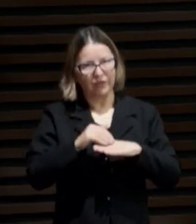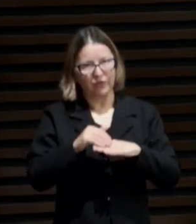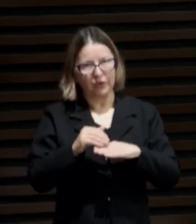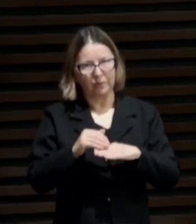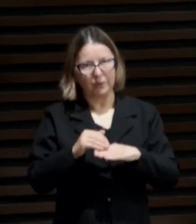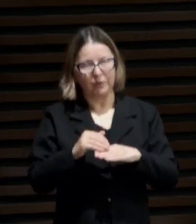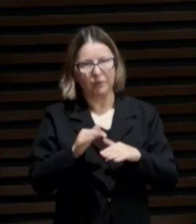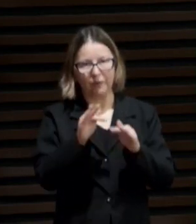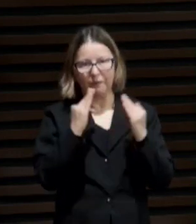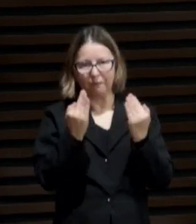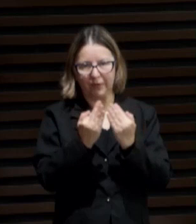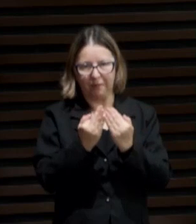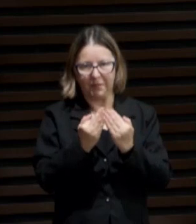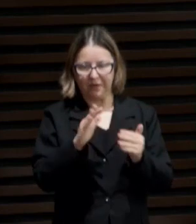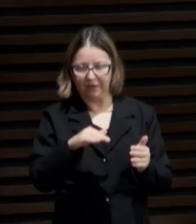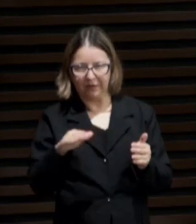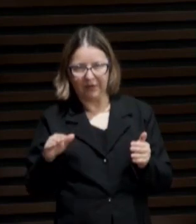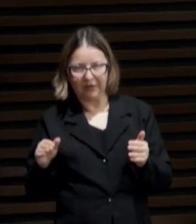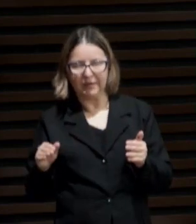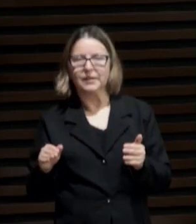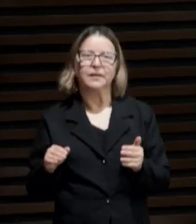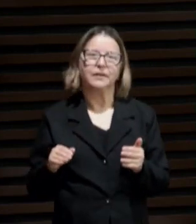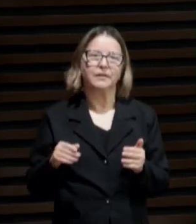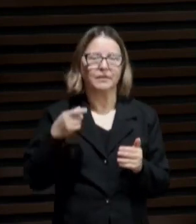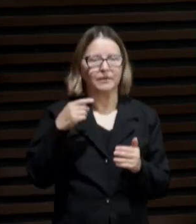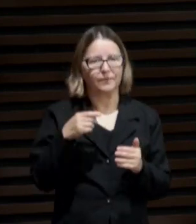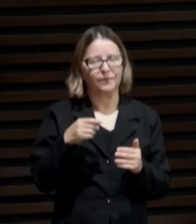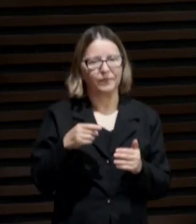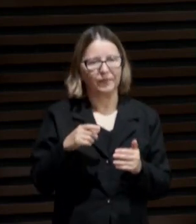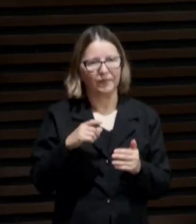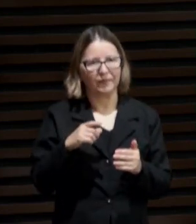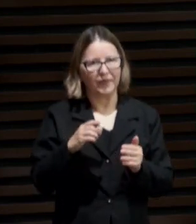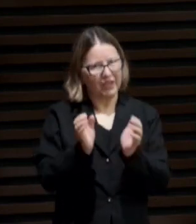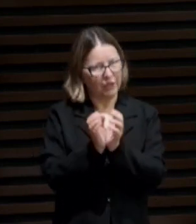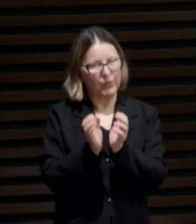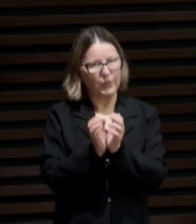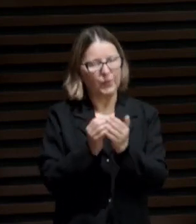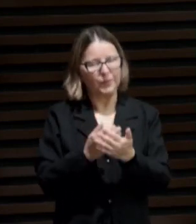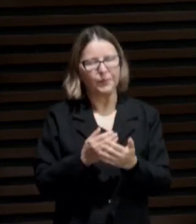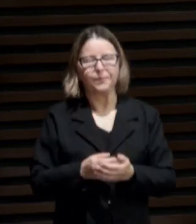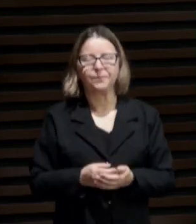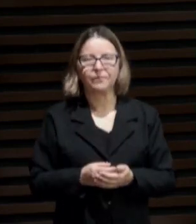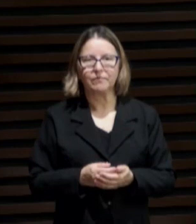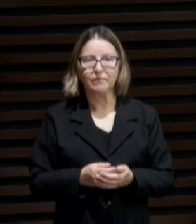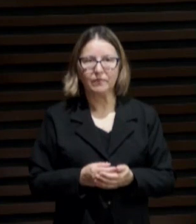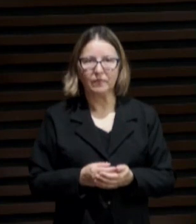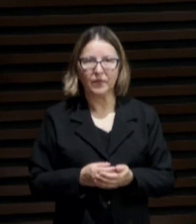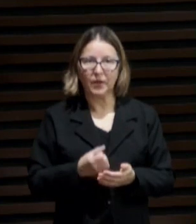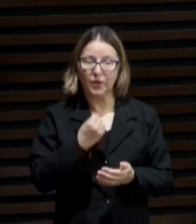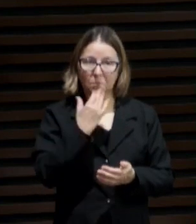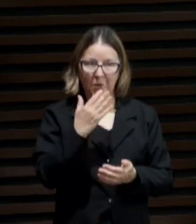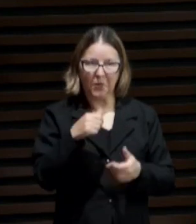pouquinho em pouquinho lá em casa, e ontem à noite nós tivemos um grupinho lá. E como é bom você estar ali com os